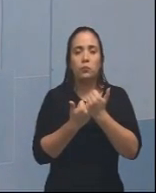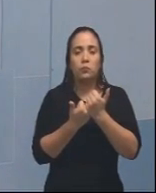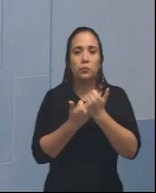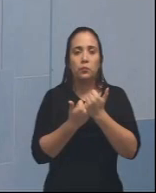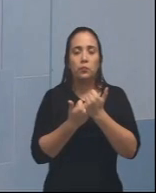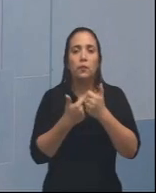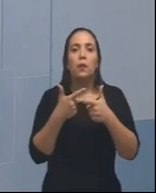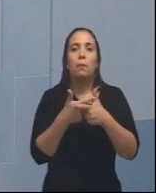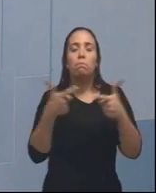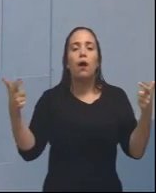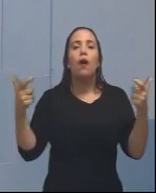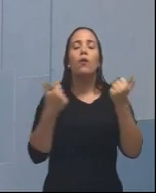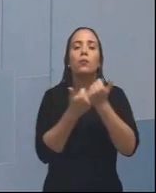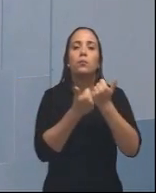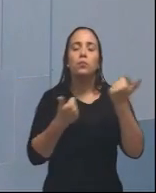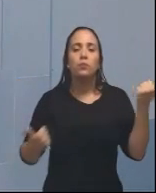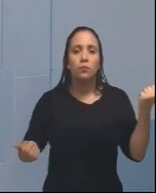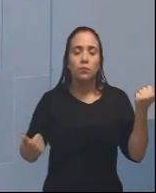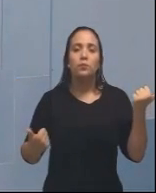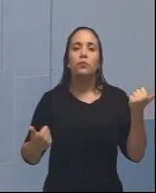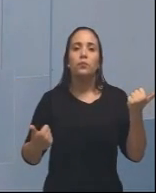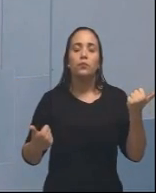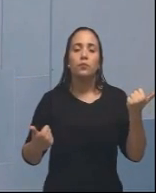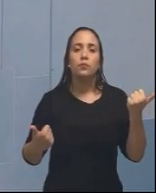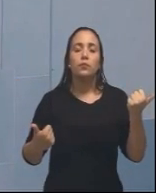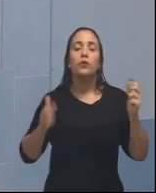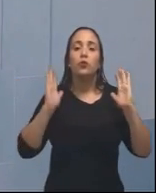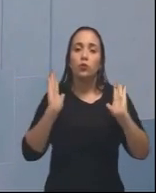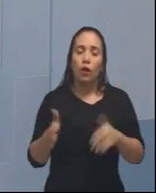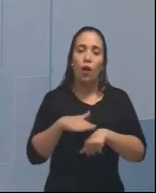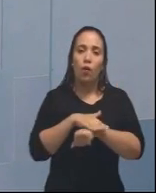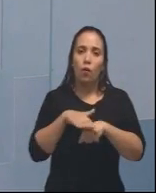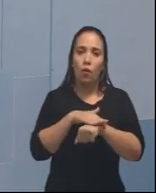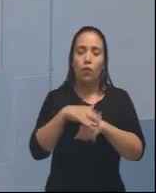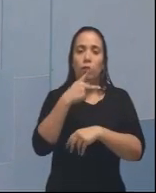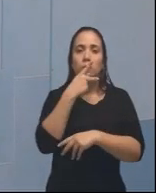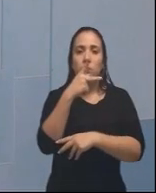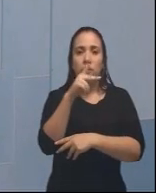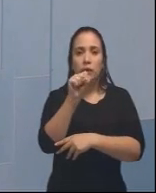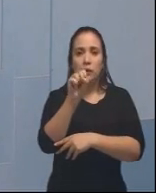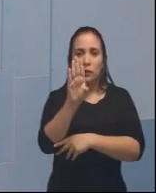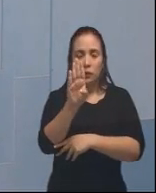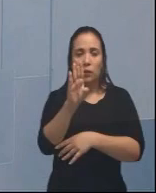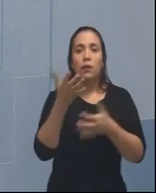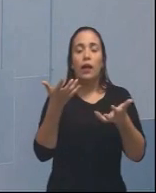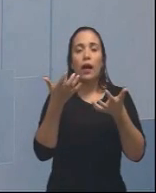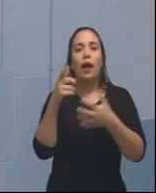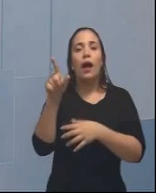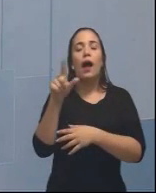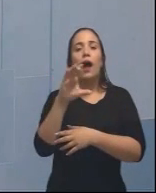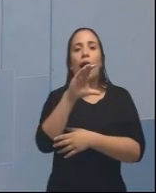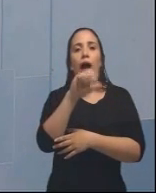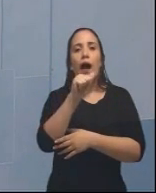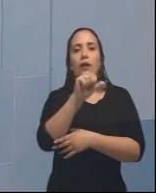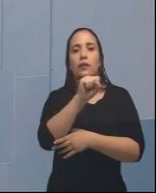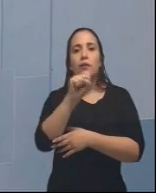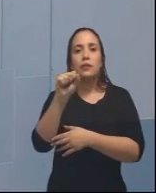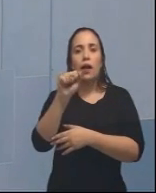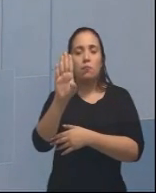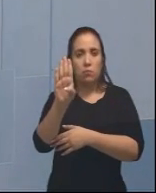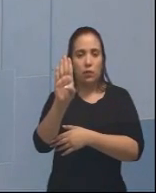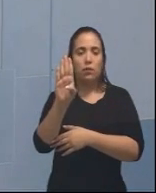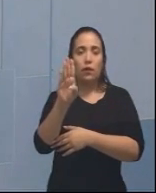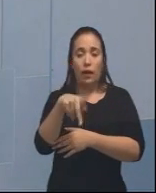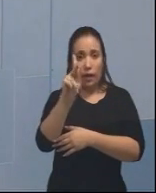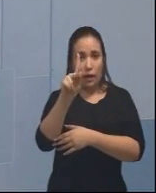da grande maioria dos membros do diretório. Já conversou com o PSD de Kassab, Gilberto Kassab, ministro de Michel Temer.